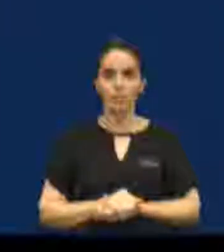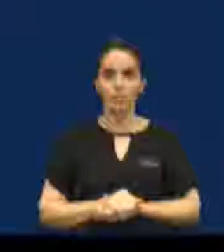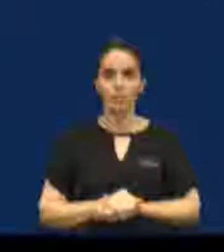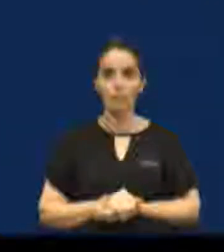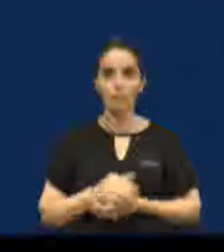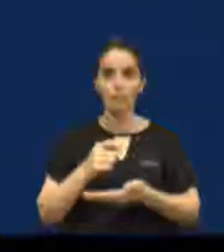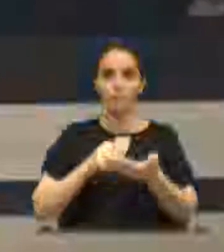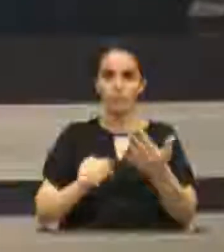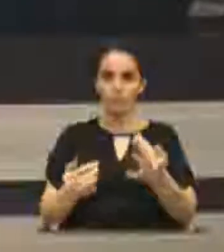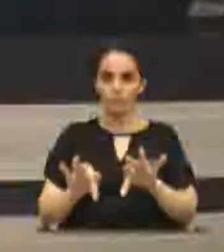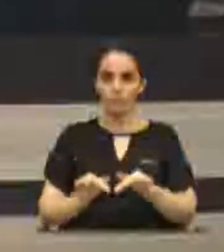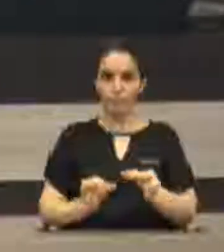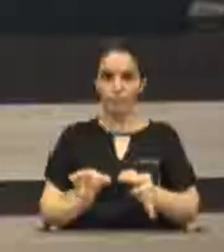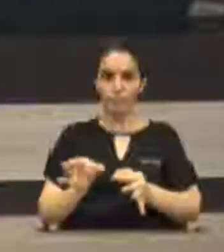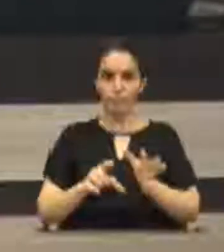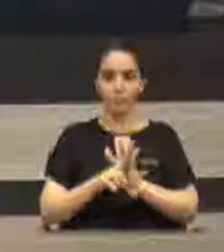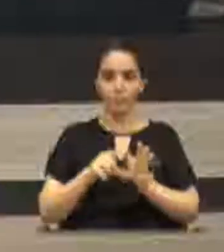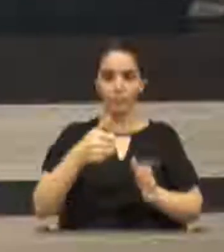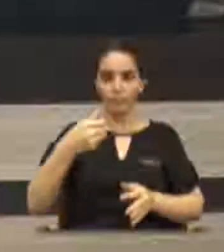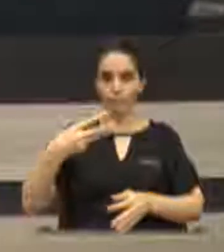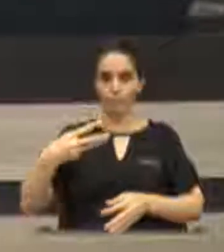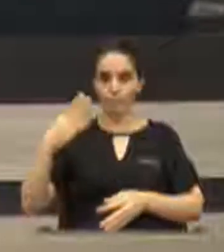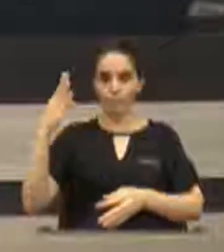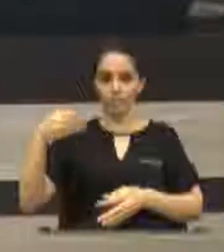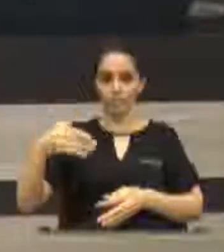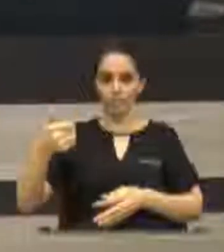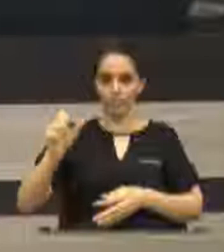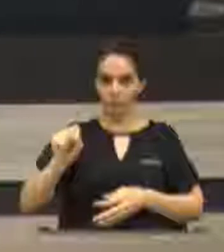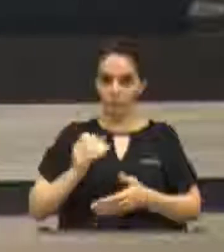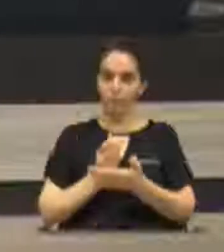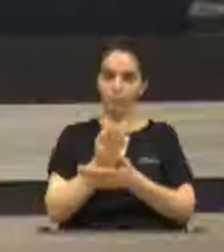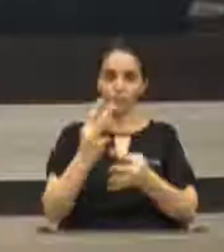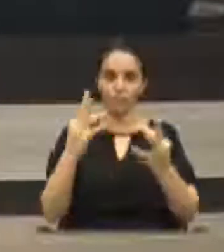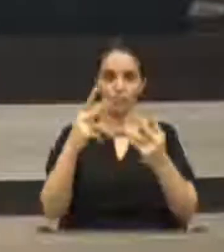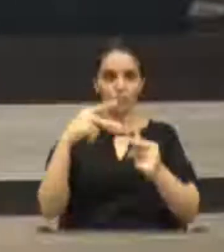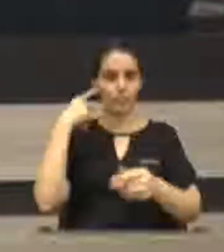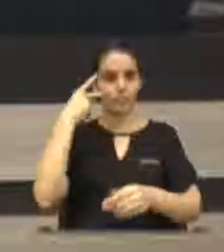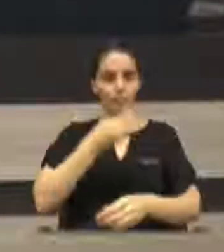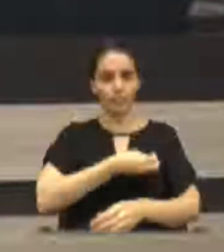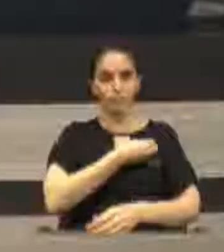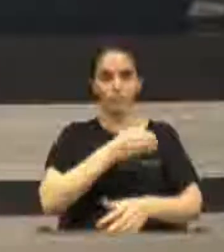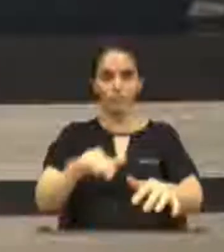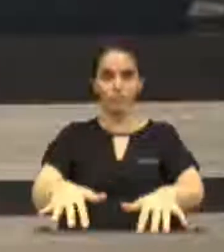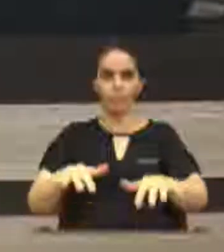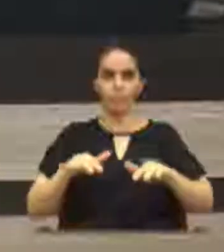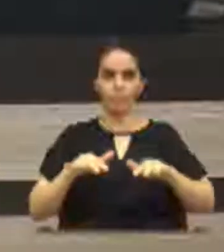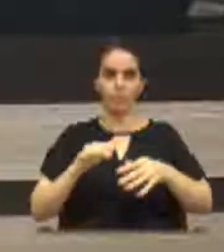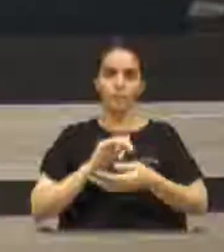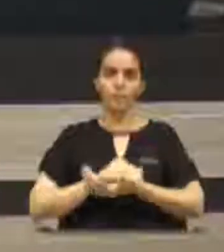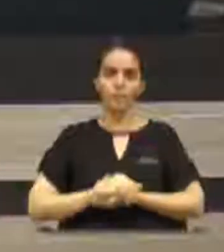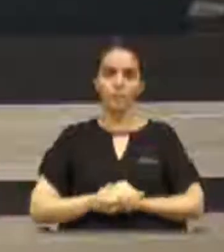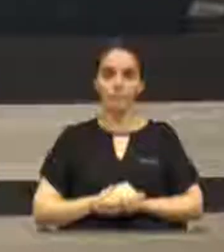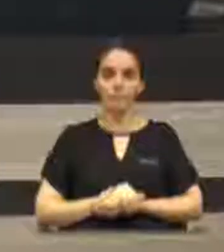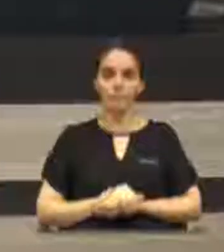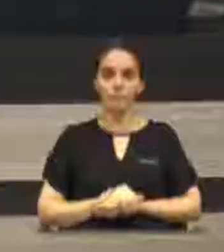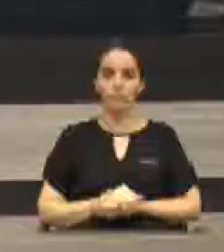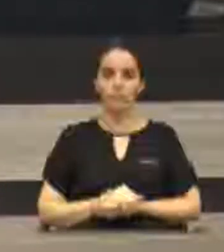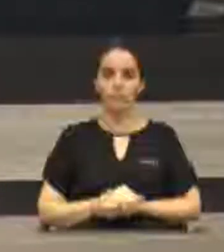Redação final do projeto de lei 13/2018 foi aprovada por todos os vereadores presentes no